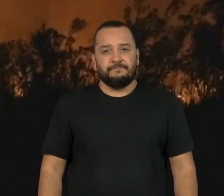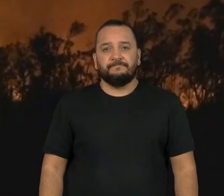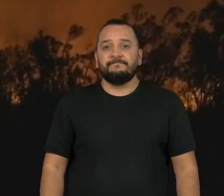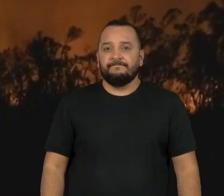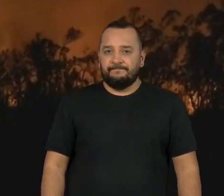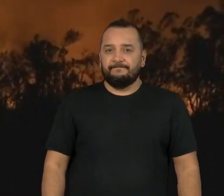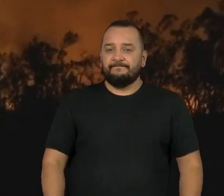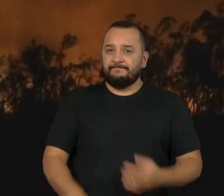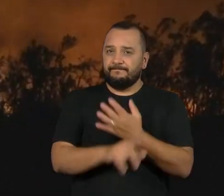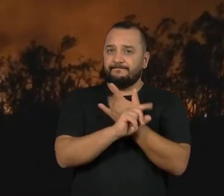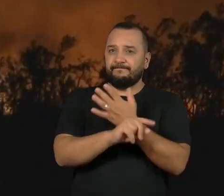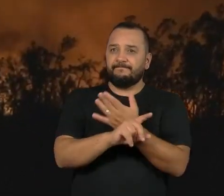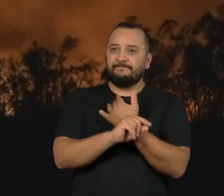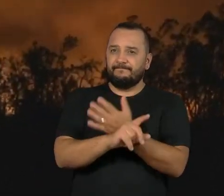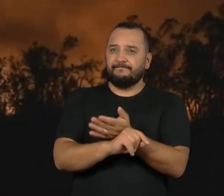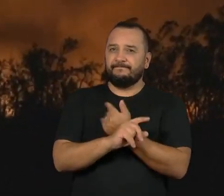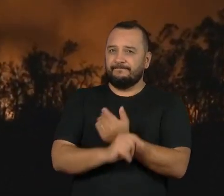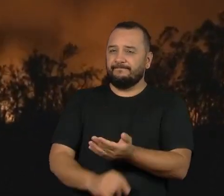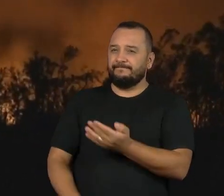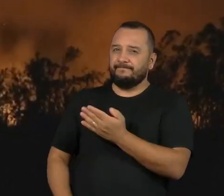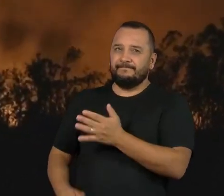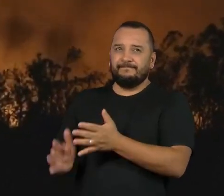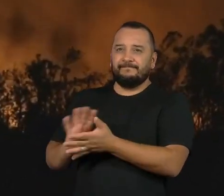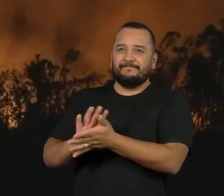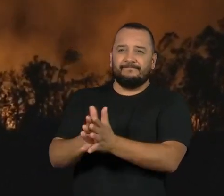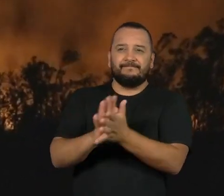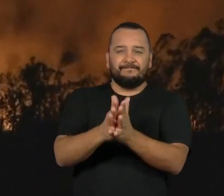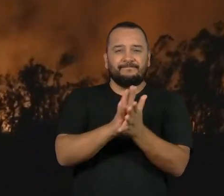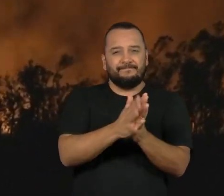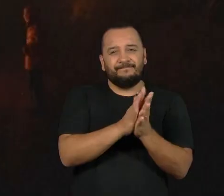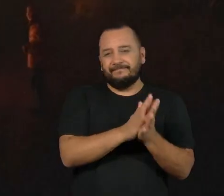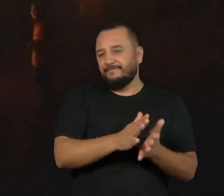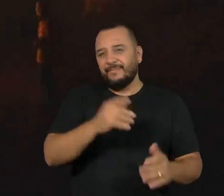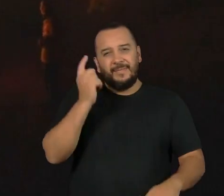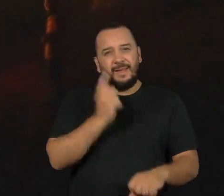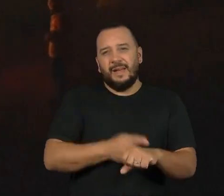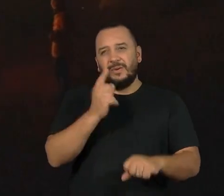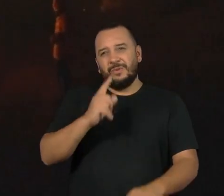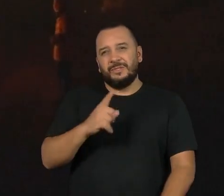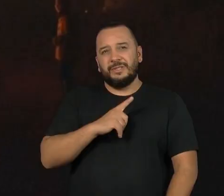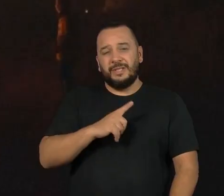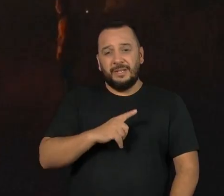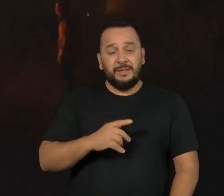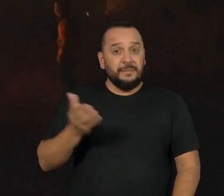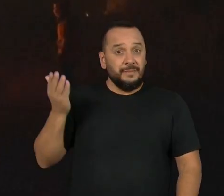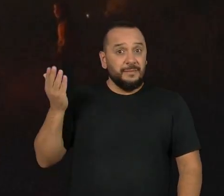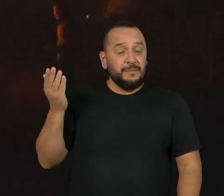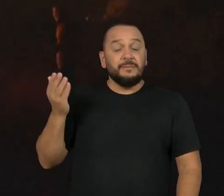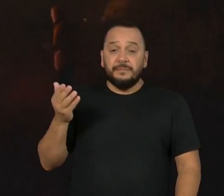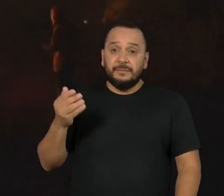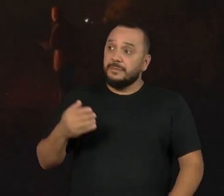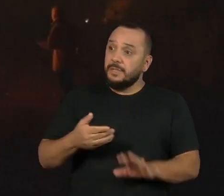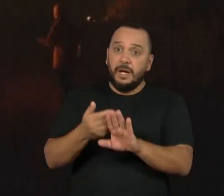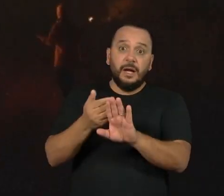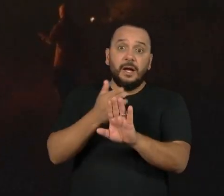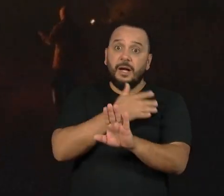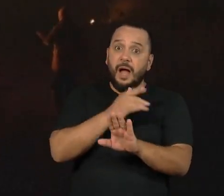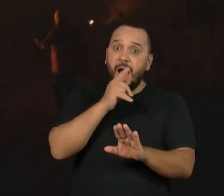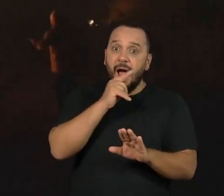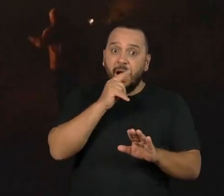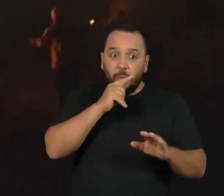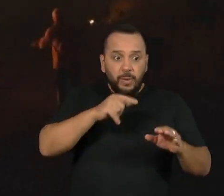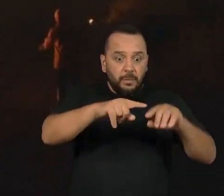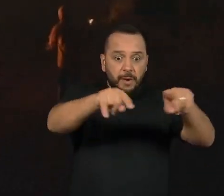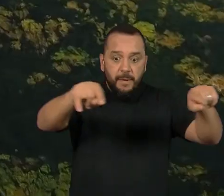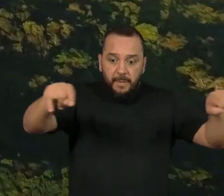O Pantanal vive uma das maiores catástrofes da história do bioma. A maior planície alagável do mundo é um dos menores